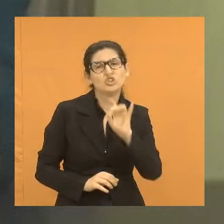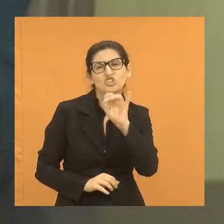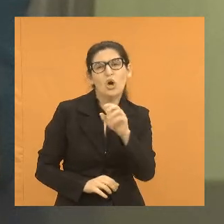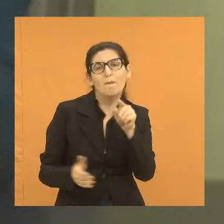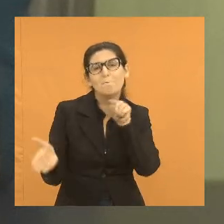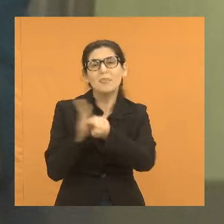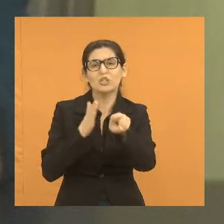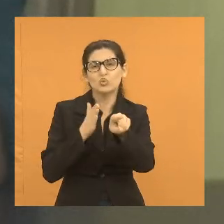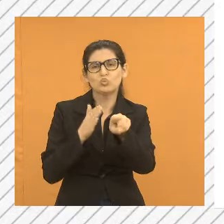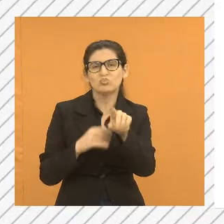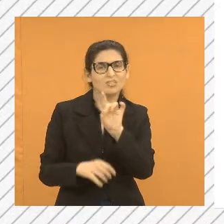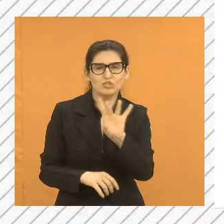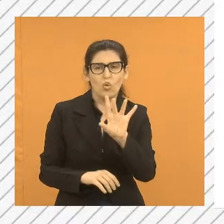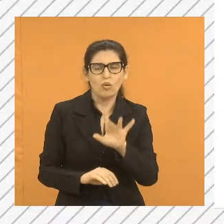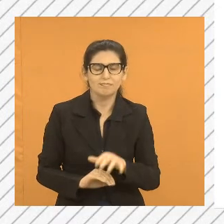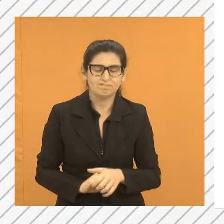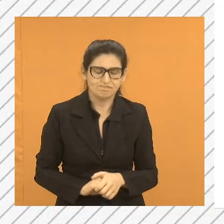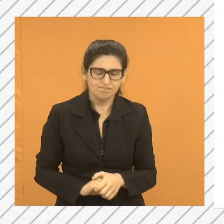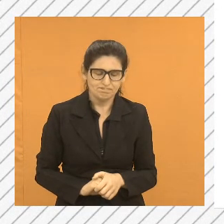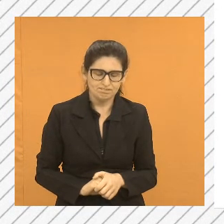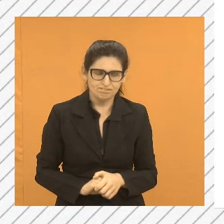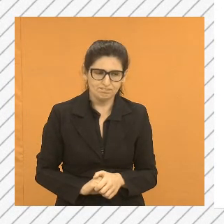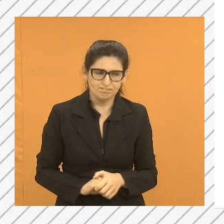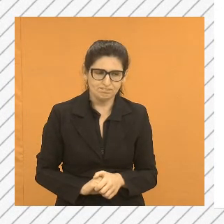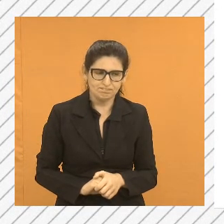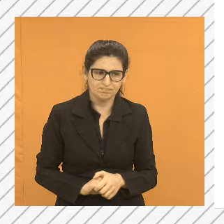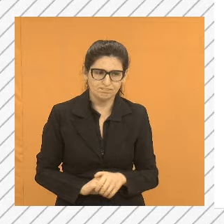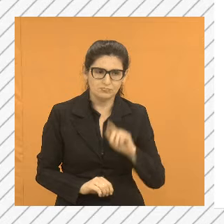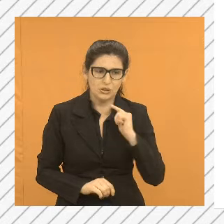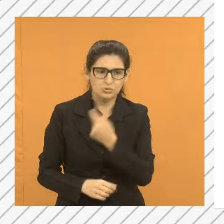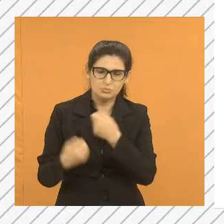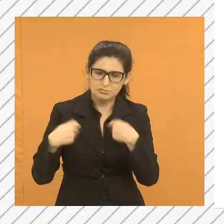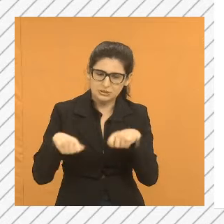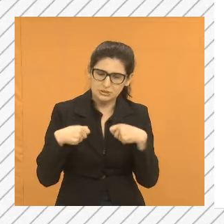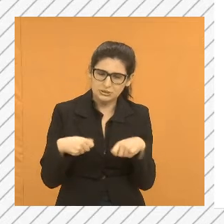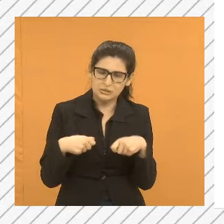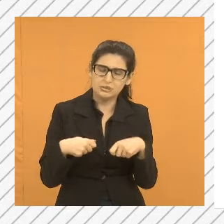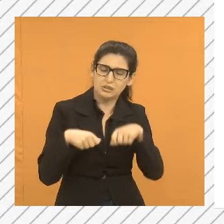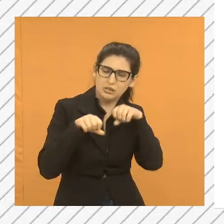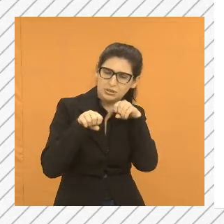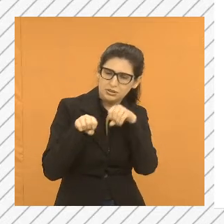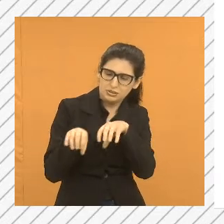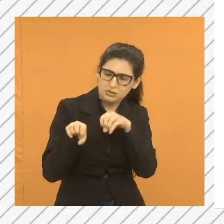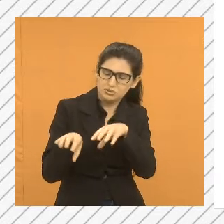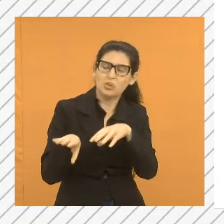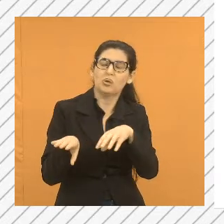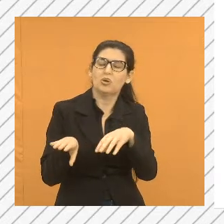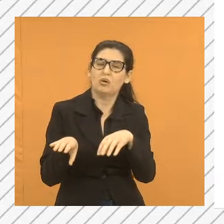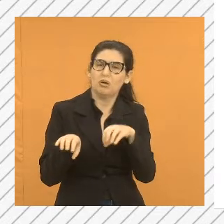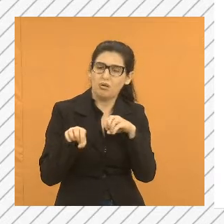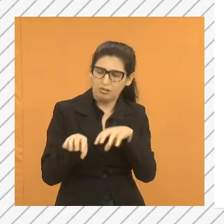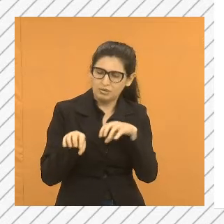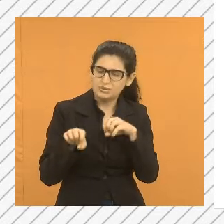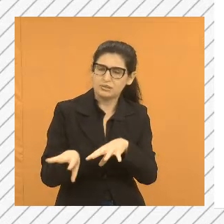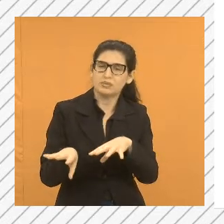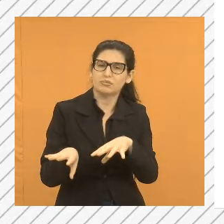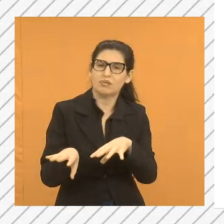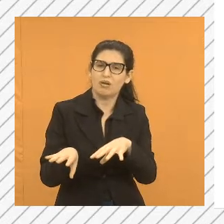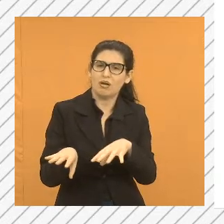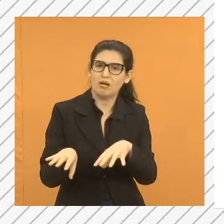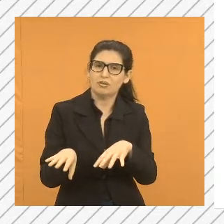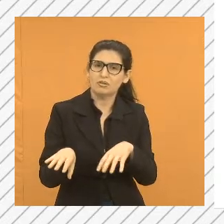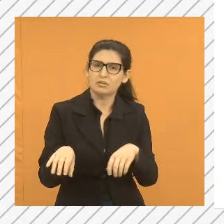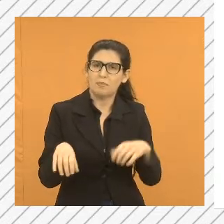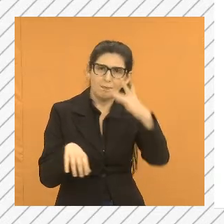informações. Então, a gente tem que trabalhar bastante mesmo a conscientização das pessoas,